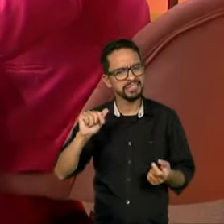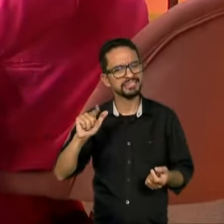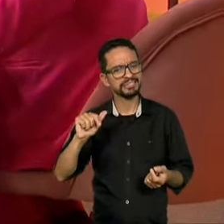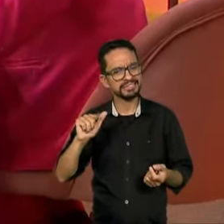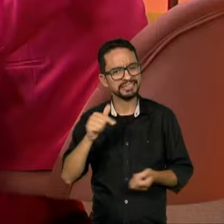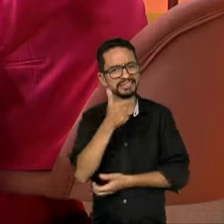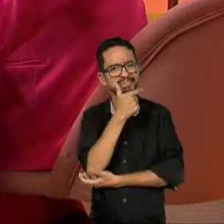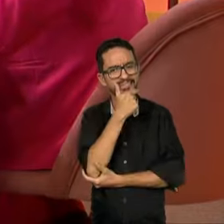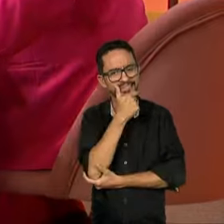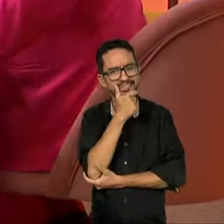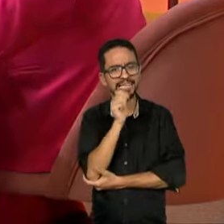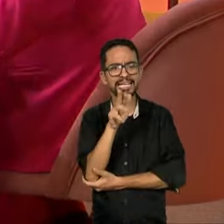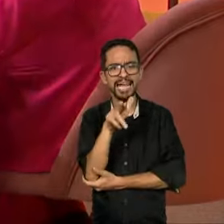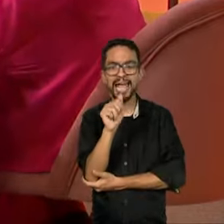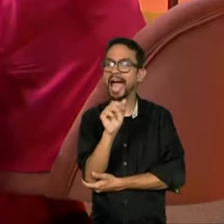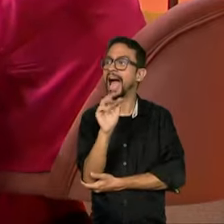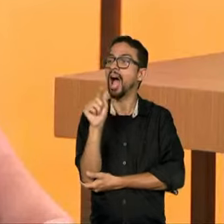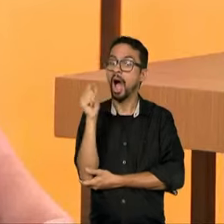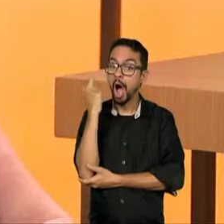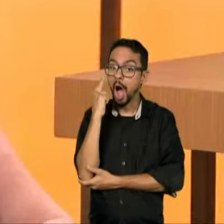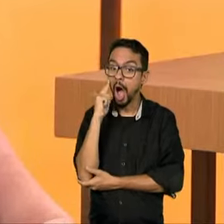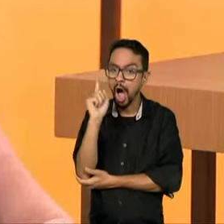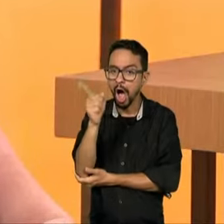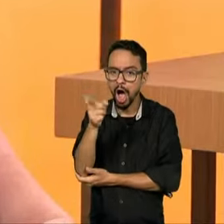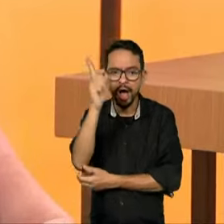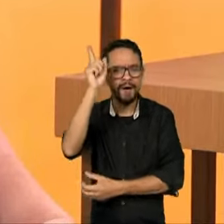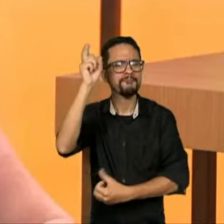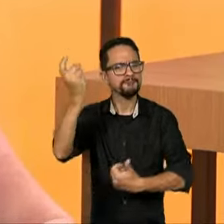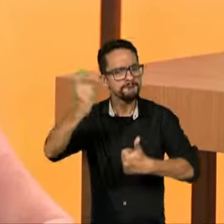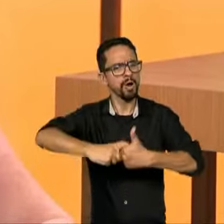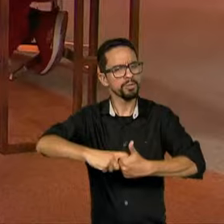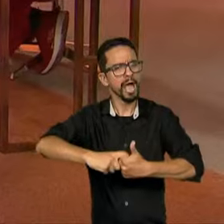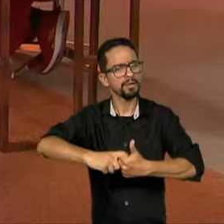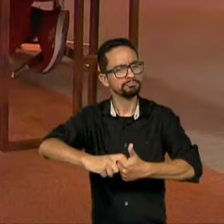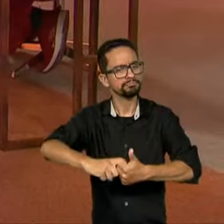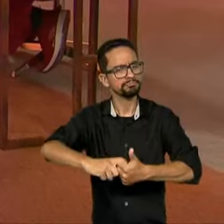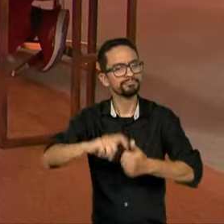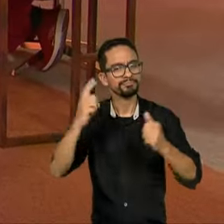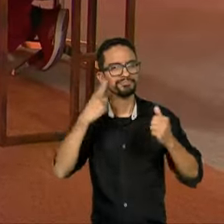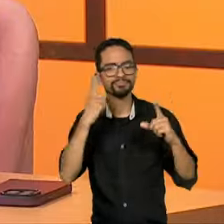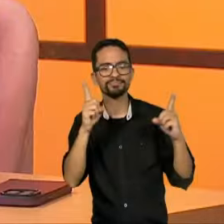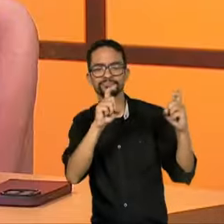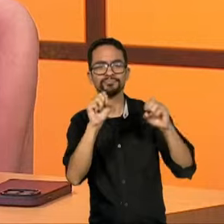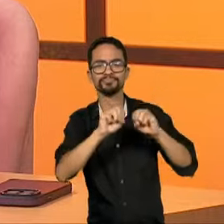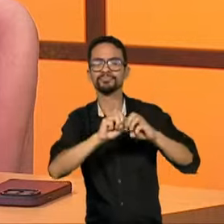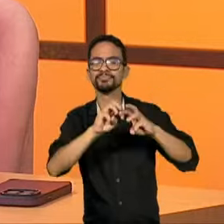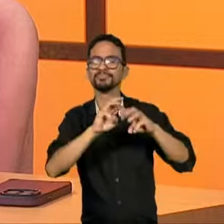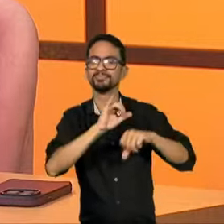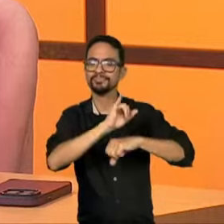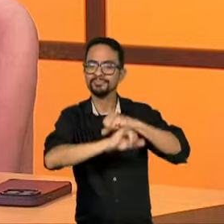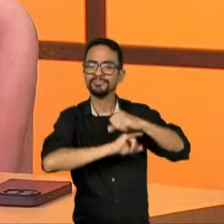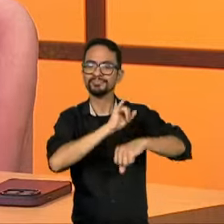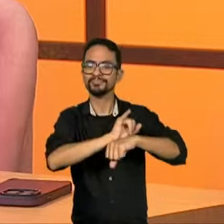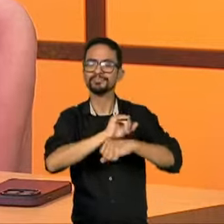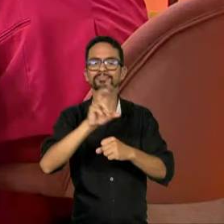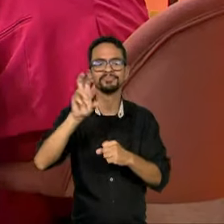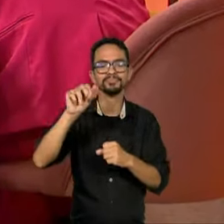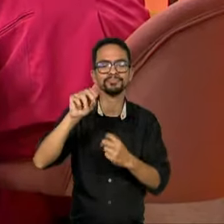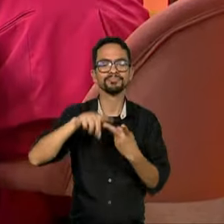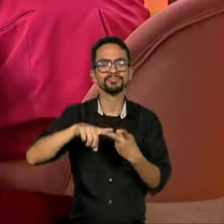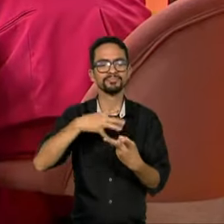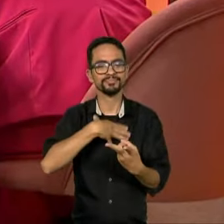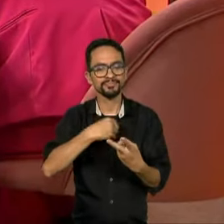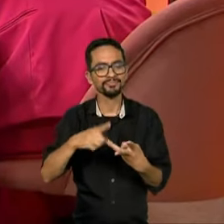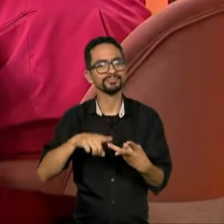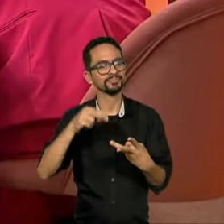Tem sim. E elas colocam, Andréia, na internet. Você vai voltar, hein? Vamos falar. Elas colocam na internet a fotinha da avó, da mãe, da filha, do